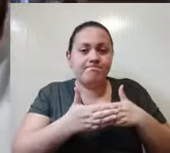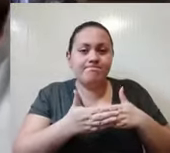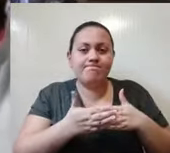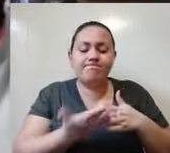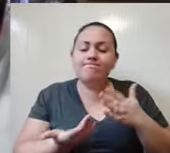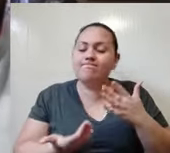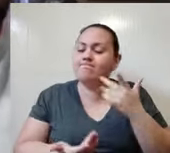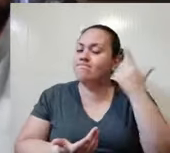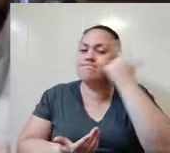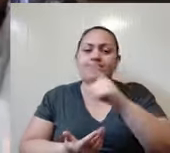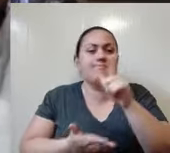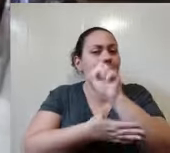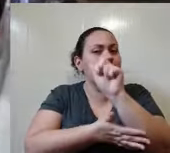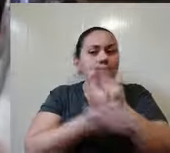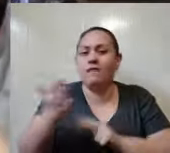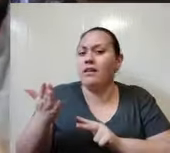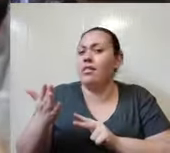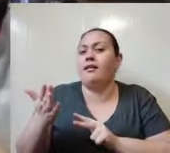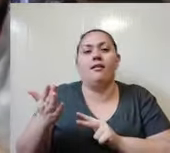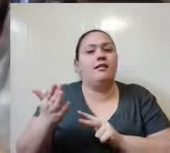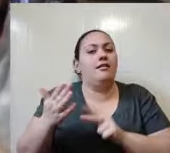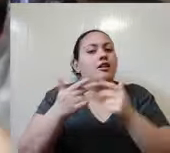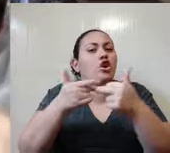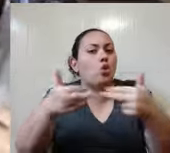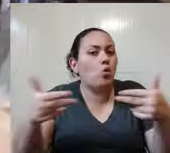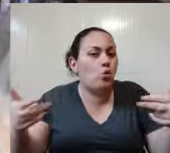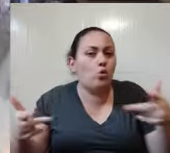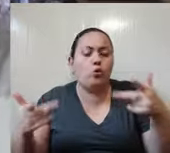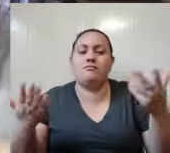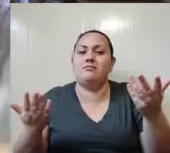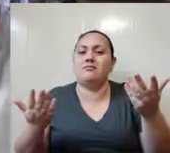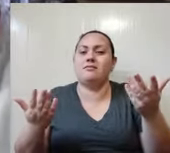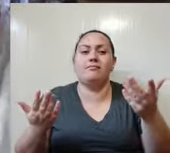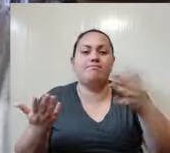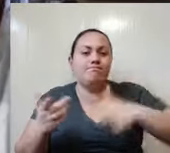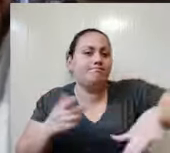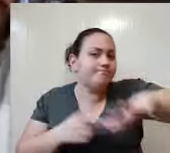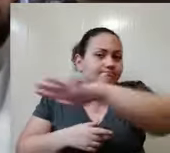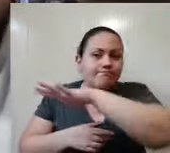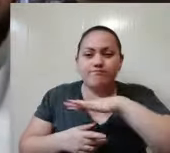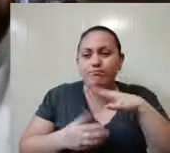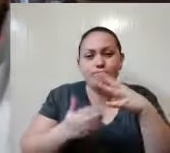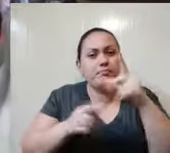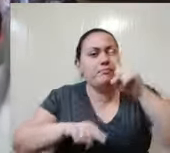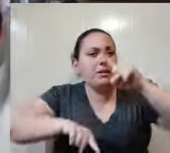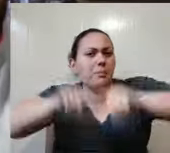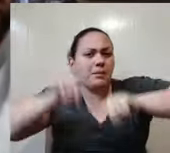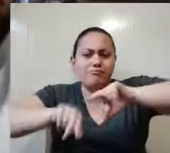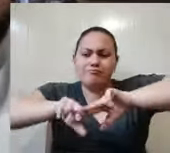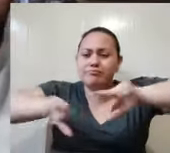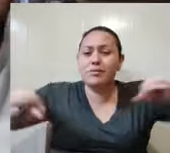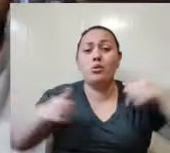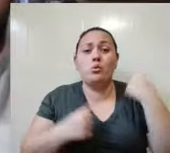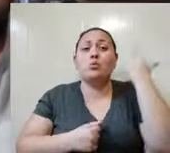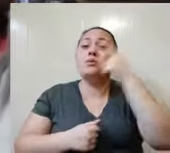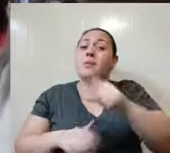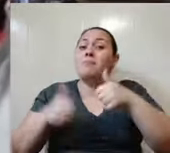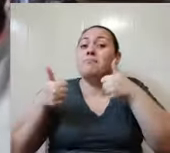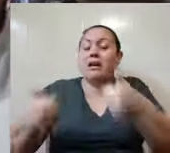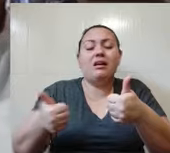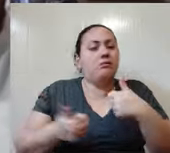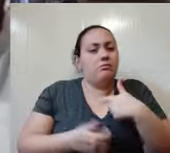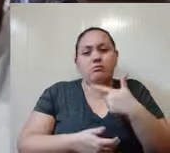conseguir avaliar os recursos que eu possuo para poder ir bem ou ir mal numa determinada